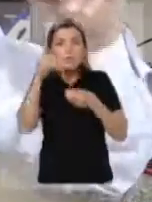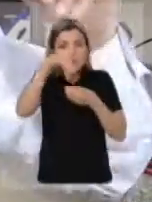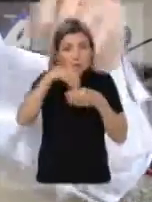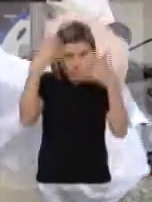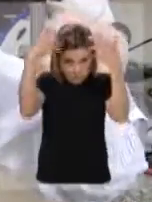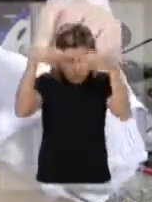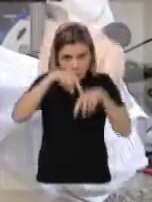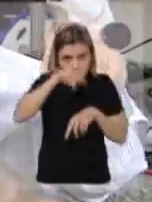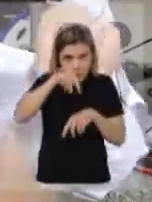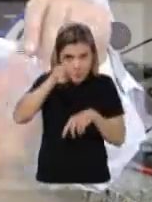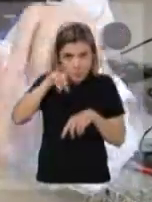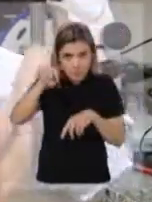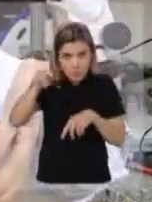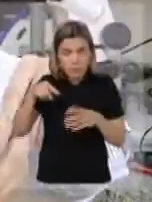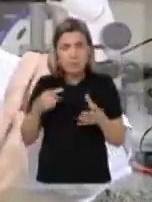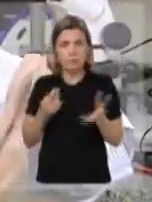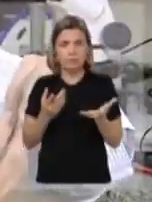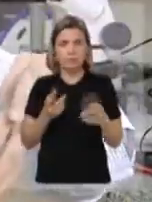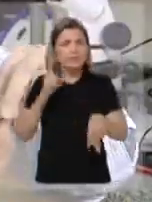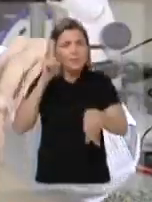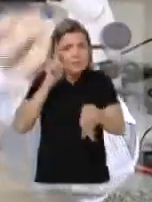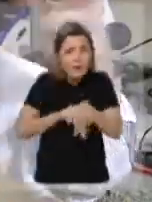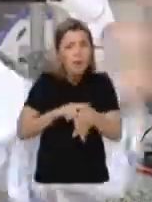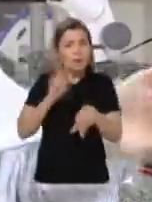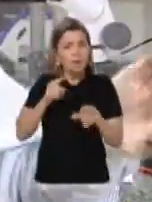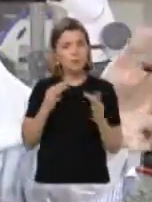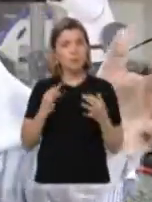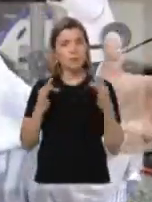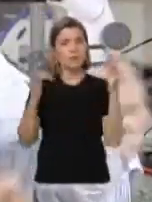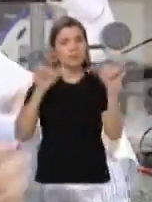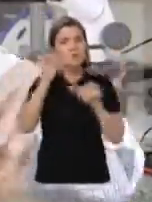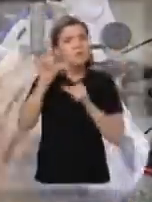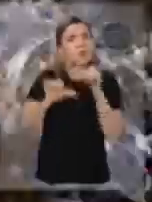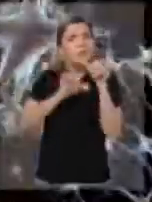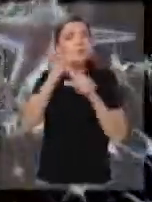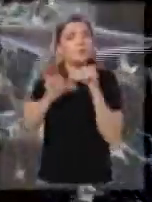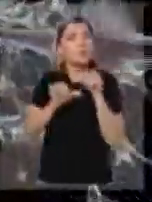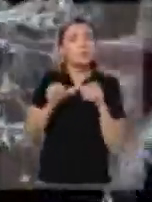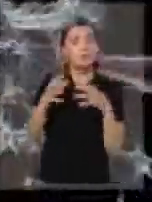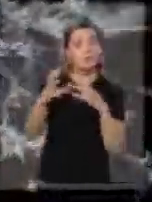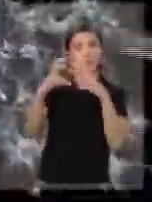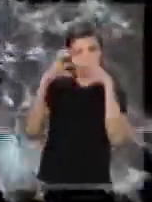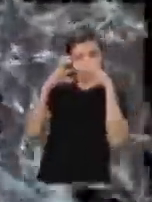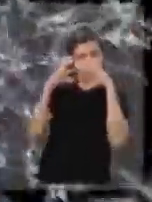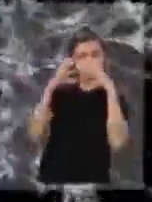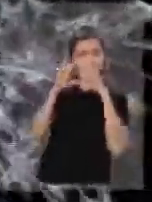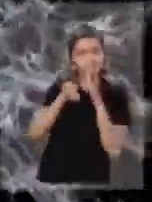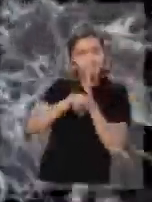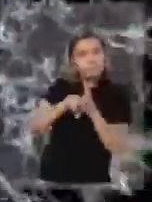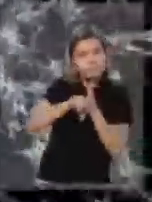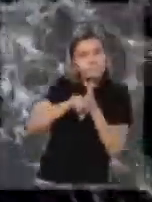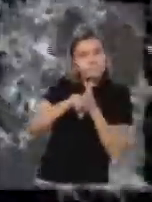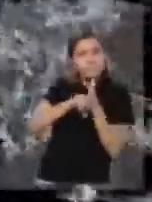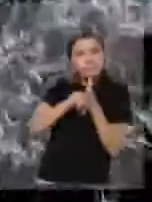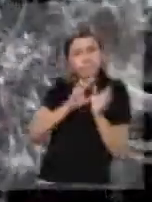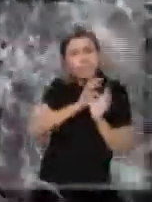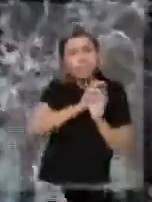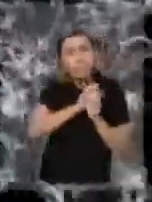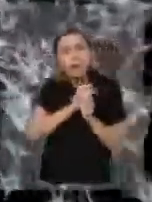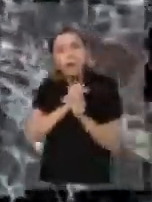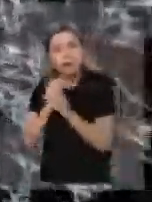as atividades neuronais individuais em tempo real. seja, nós seremos capazes, ou já somos capazes,